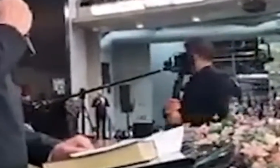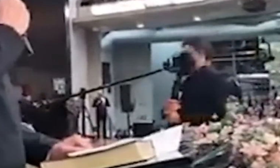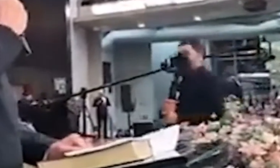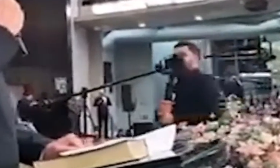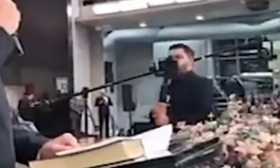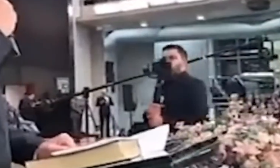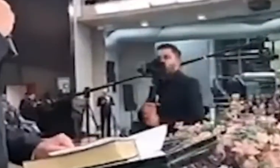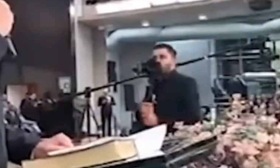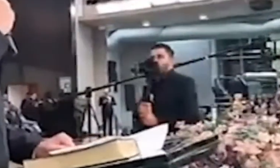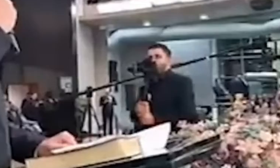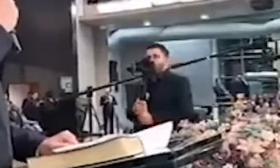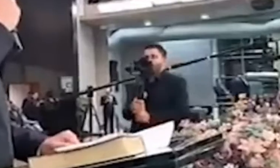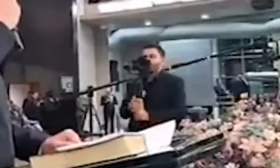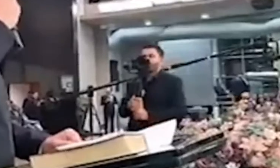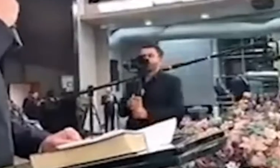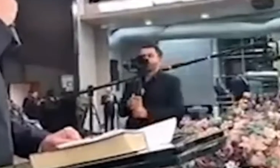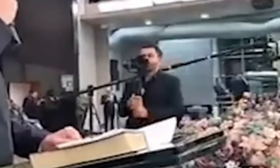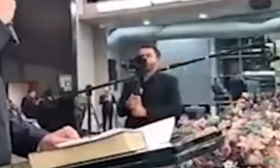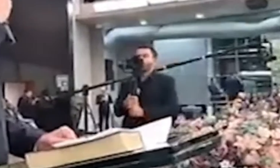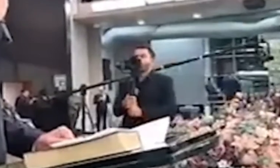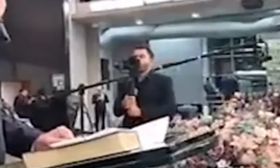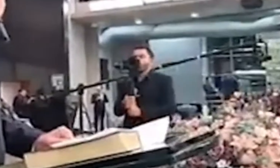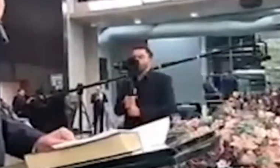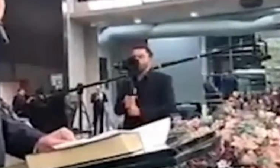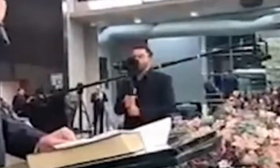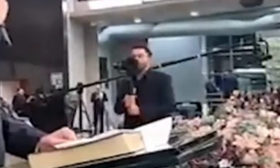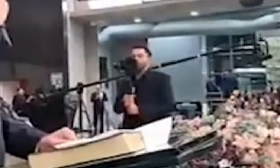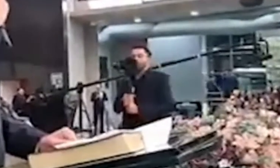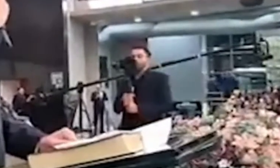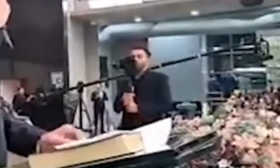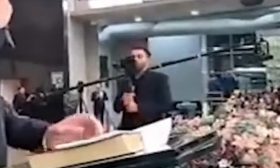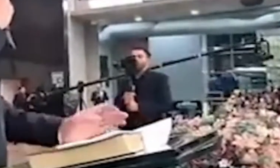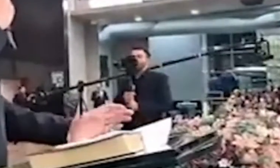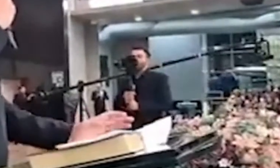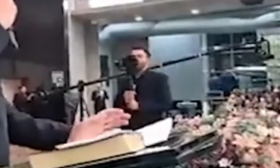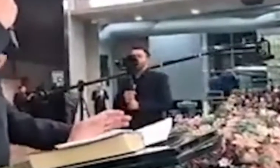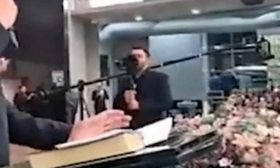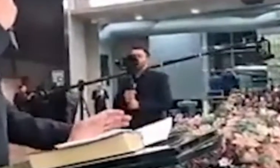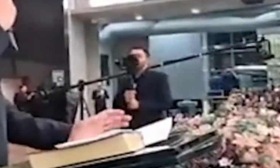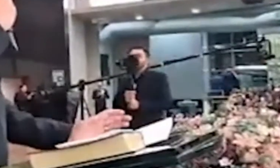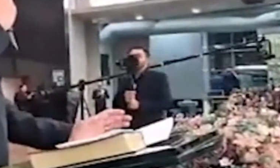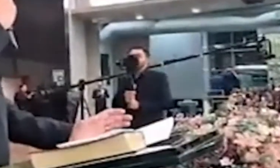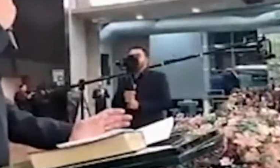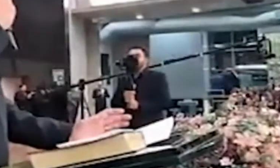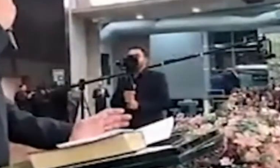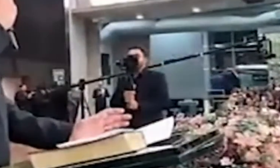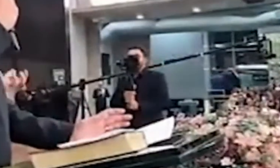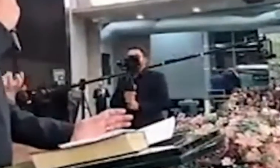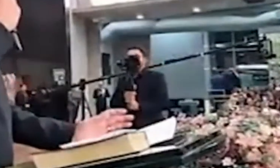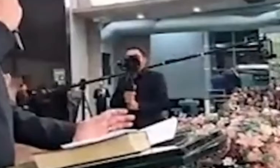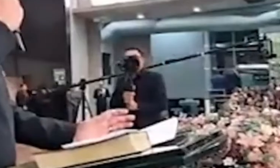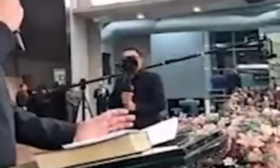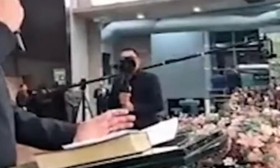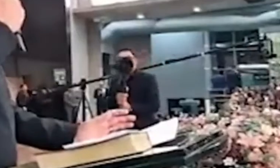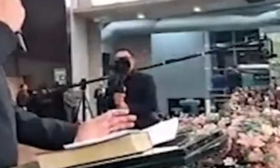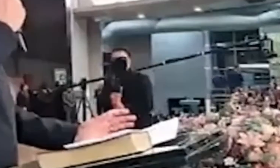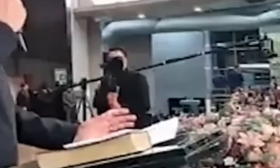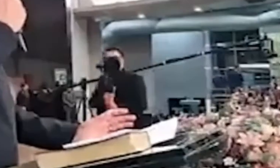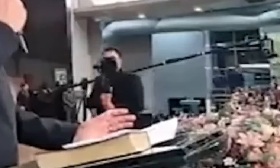outubro, onde vocês vão decidir qual o futuro que vocês querem. Se é um país que vai partir